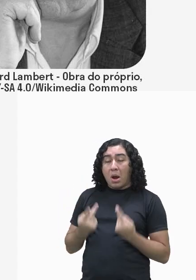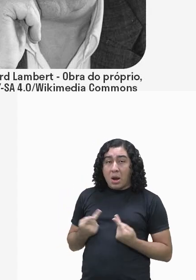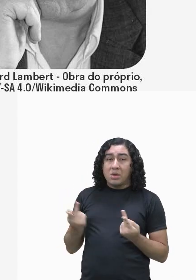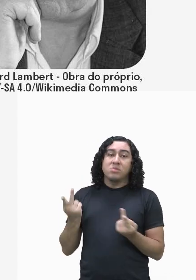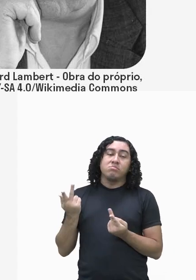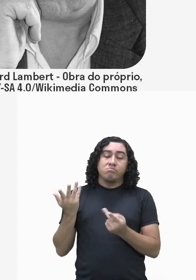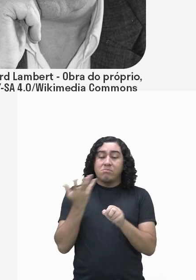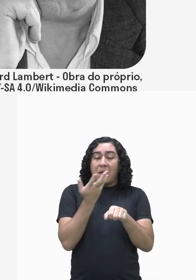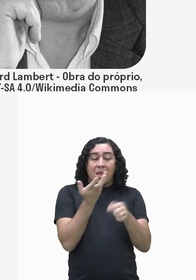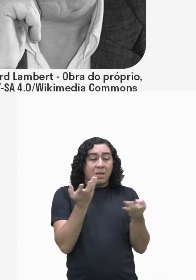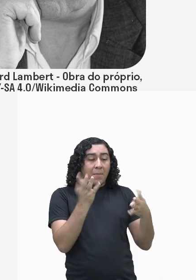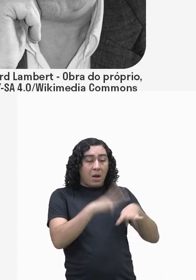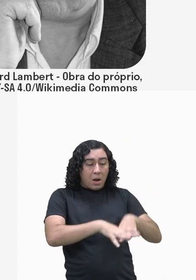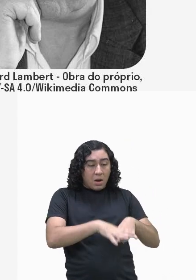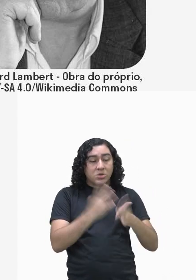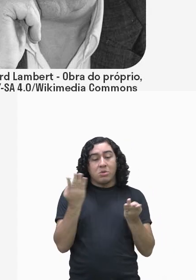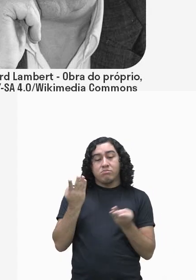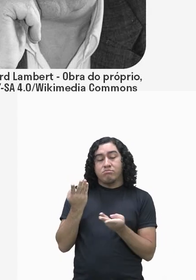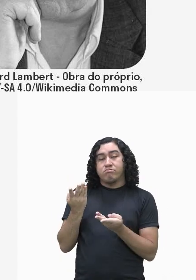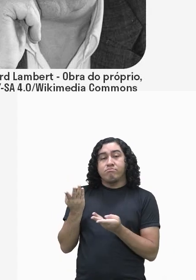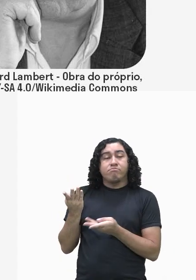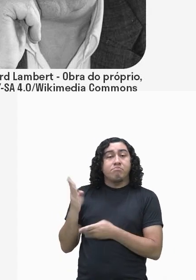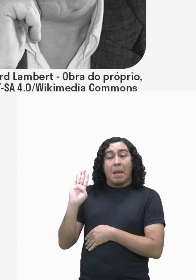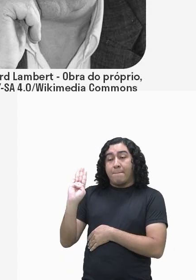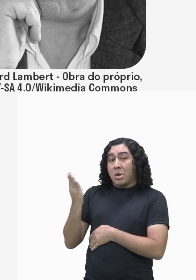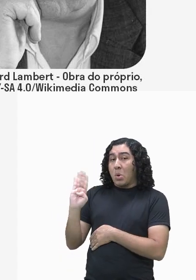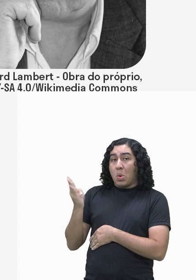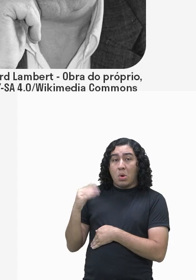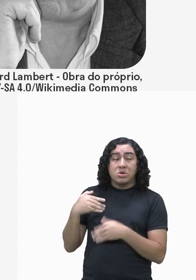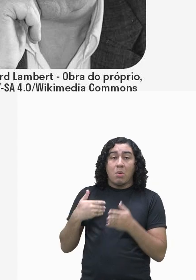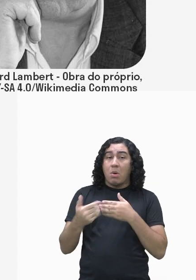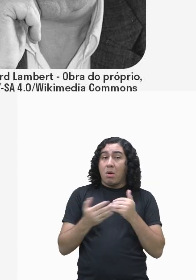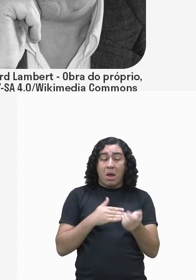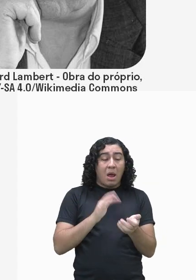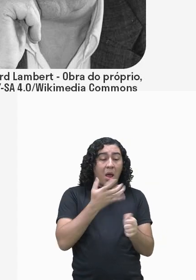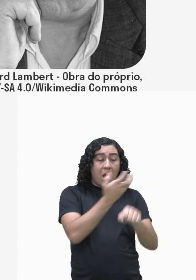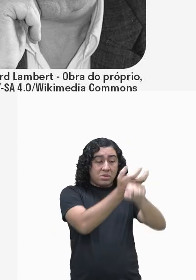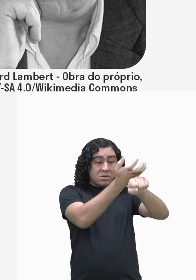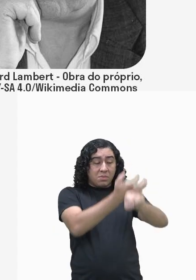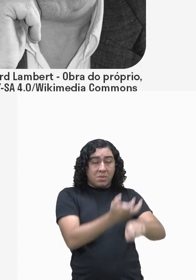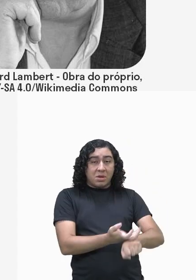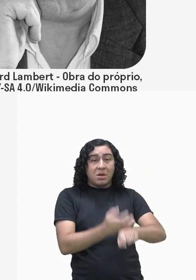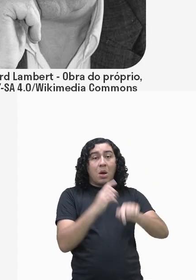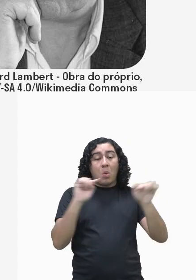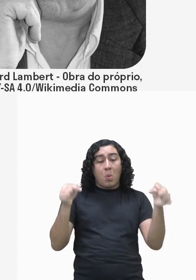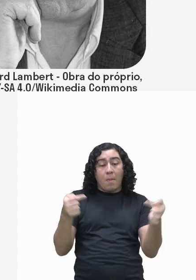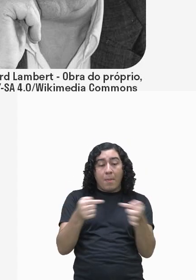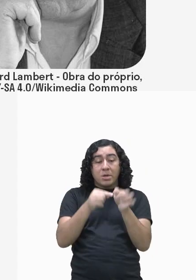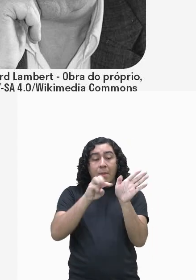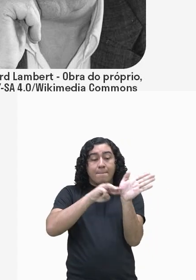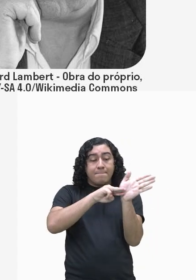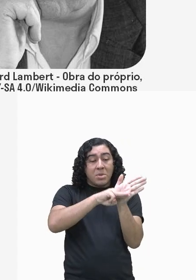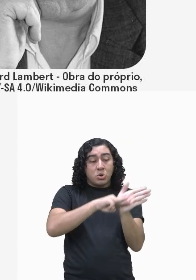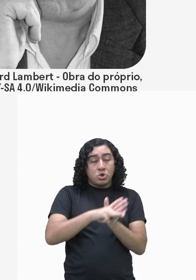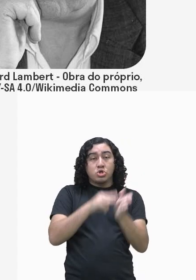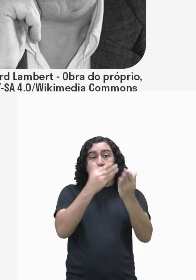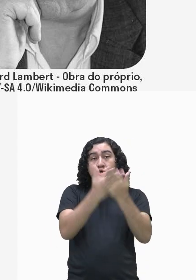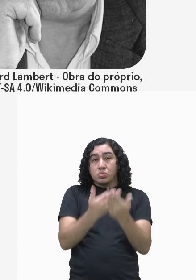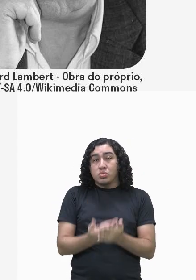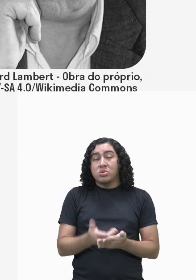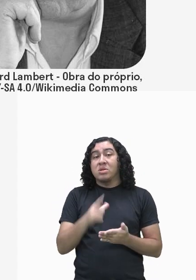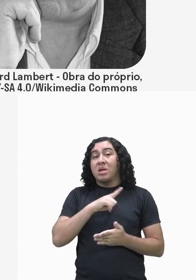matemáticas, biológicas, de qualquer área, eles adotam metodologias de estudo e